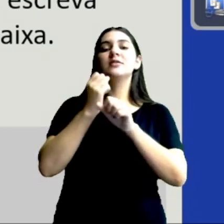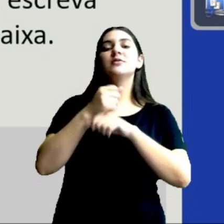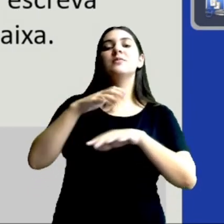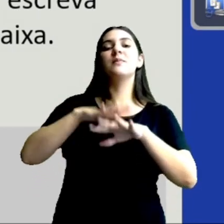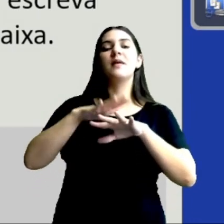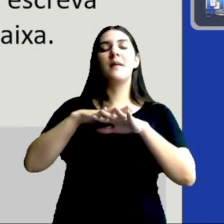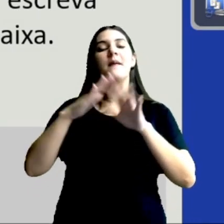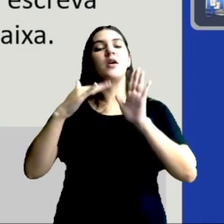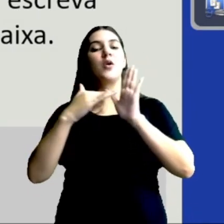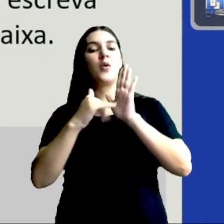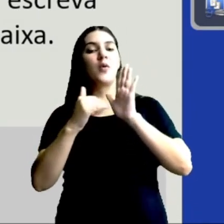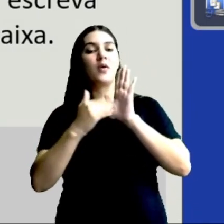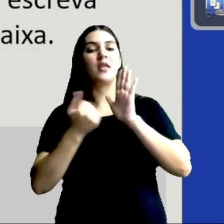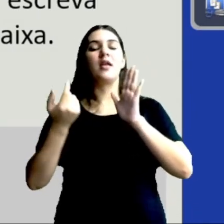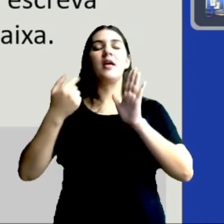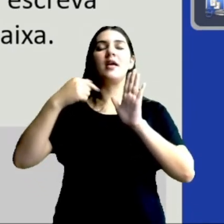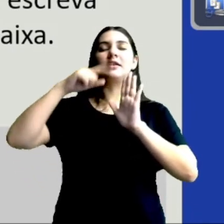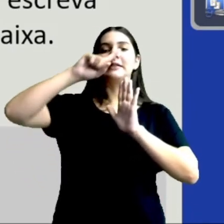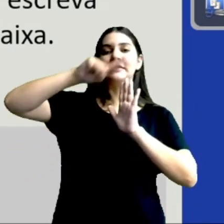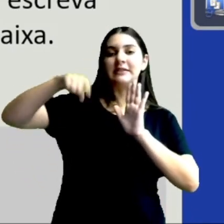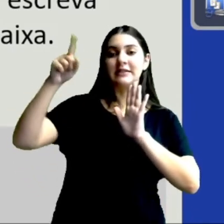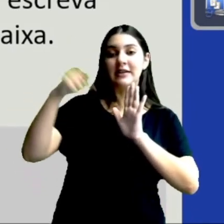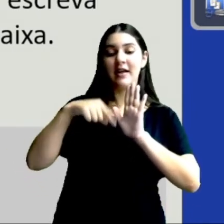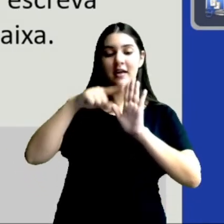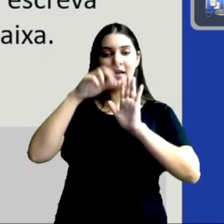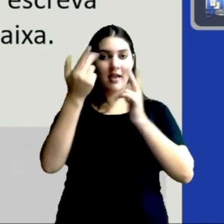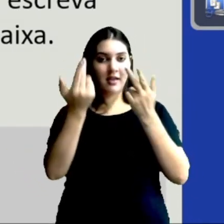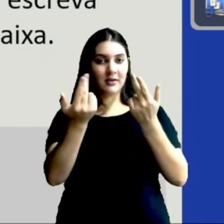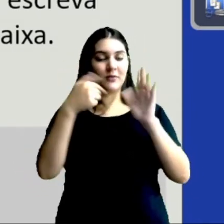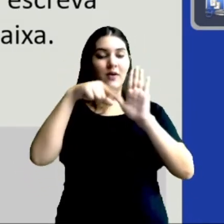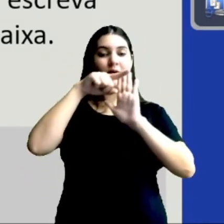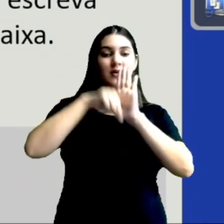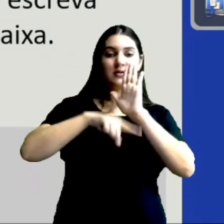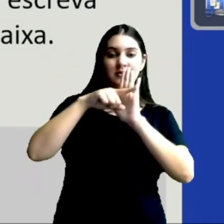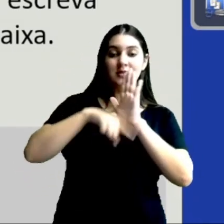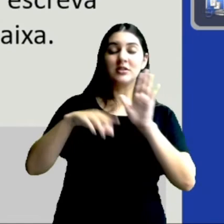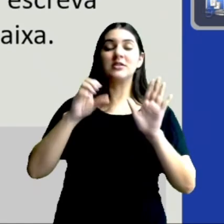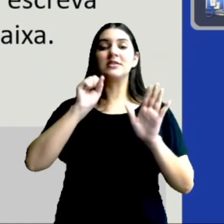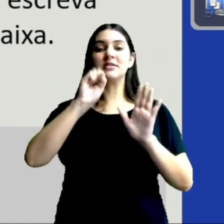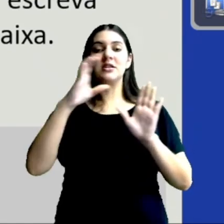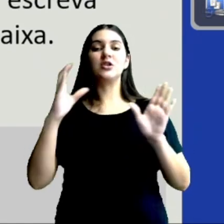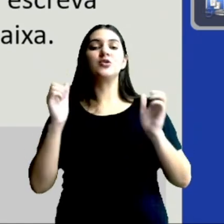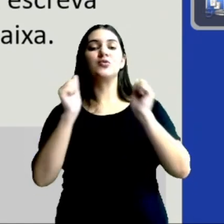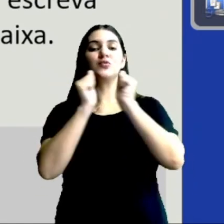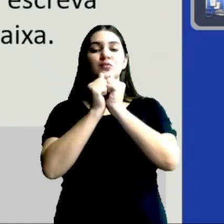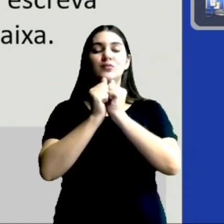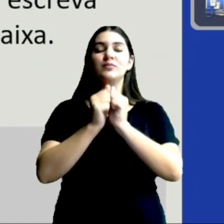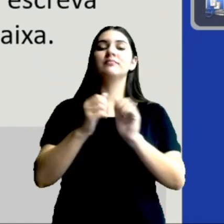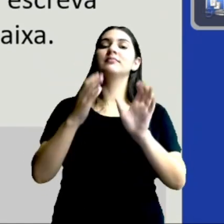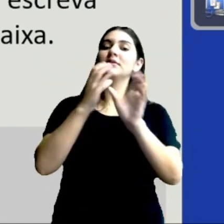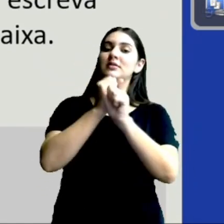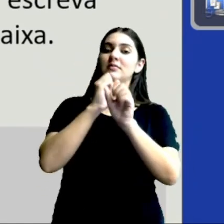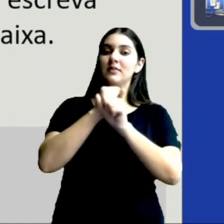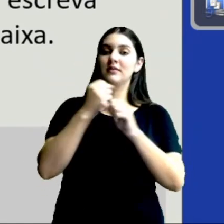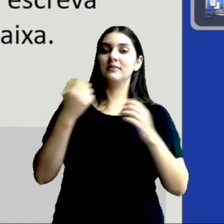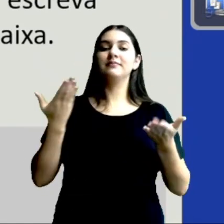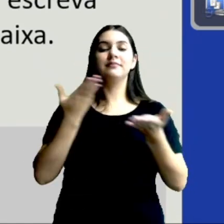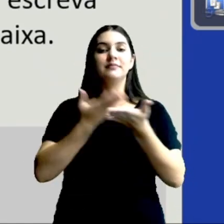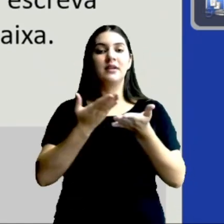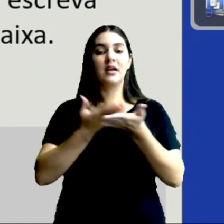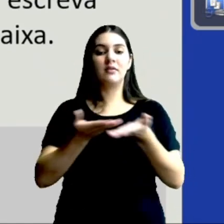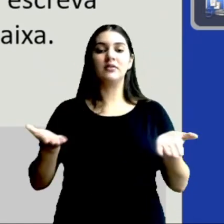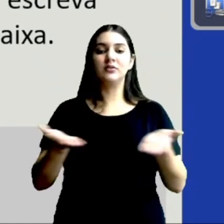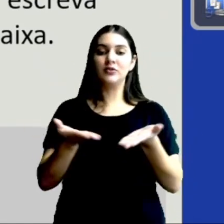cortar, eliminar, não é subtrair. Se a gente junta, não é somar, né? E aí, na aula de hoje, a gente vai